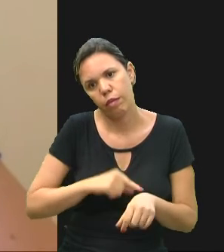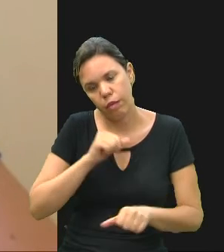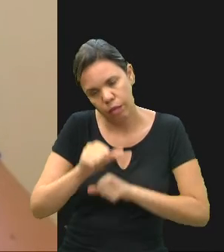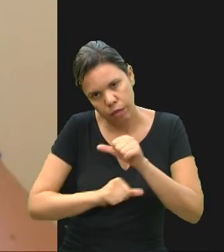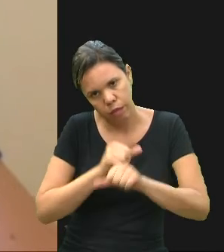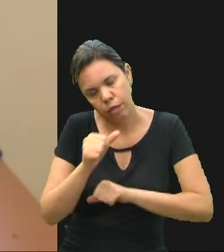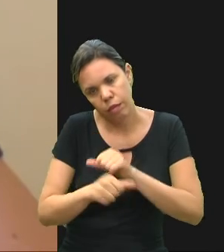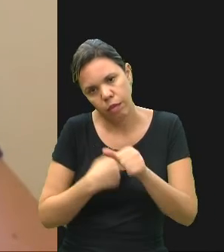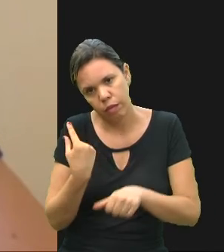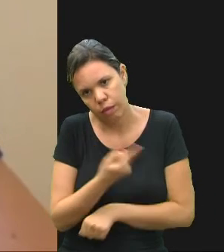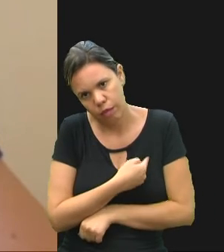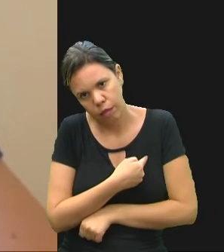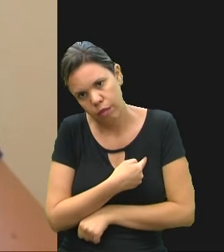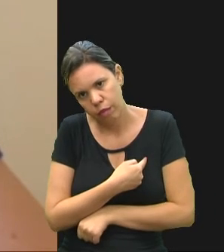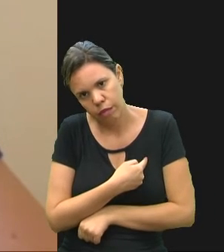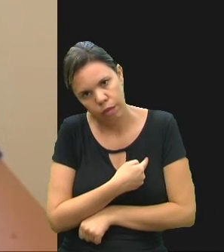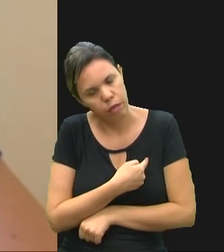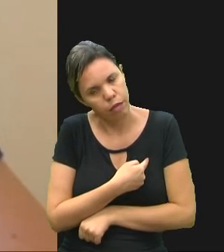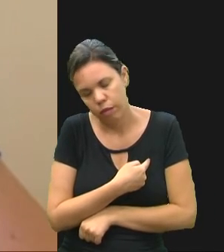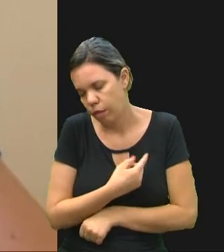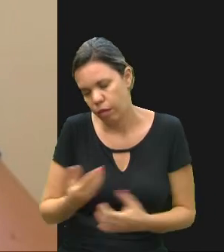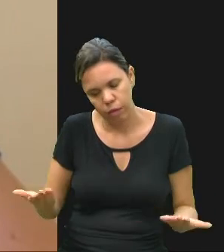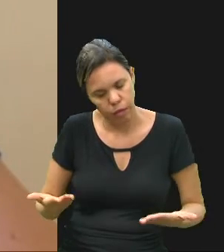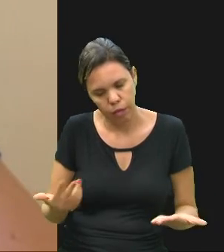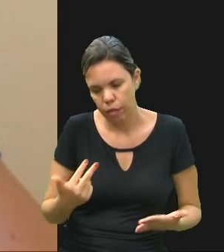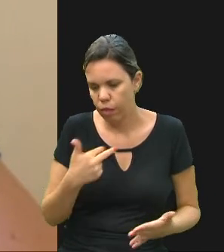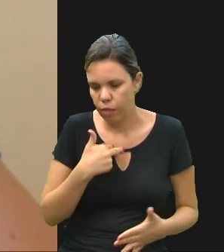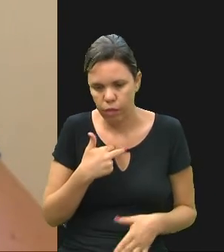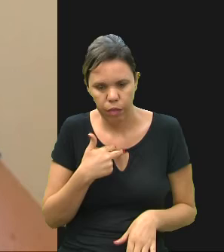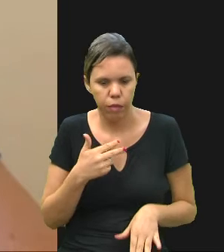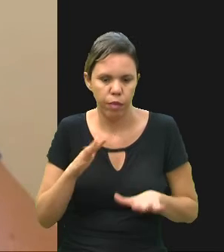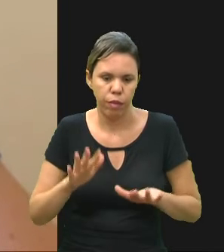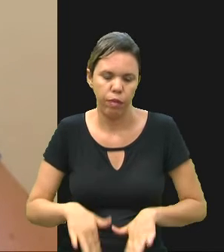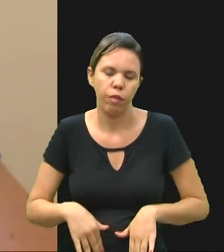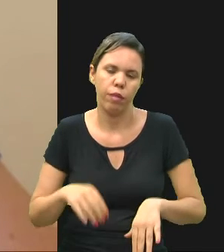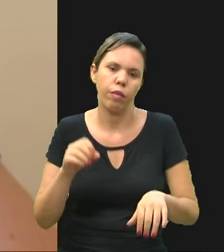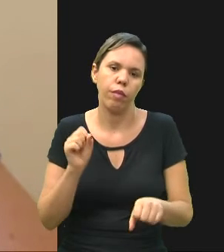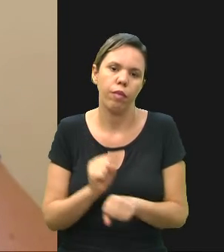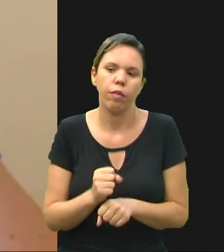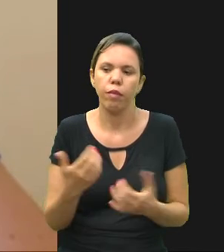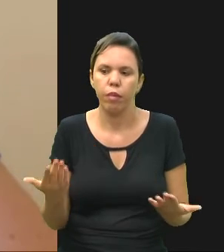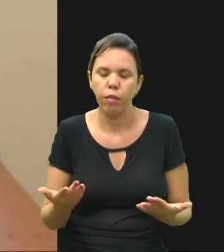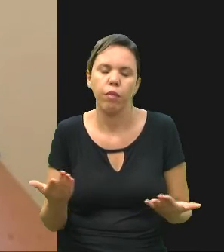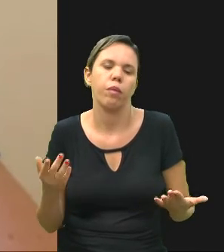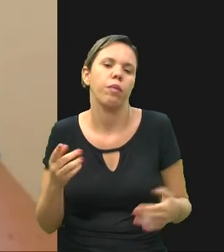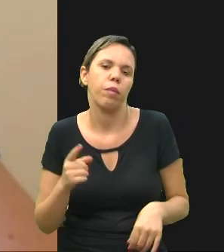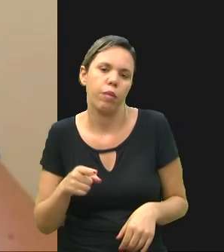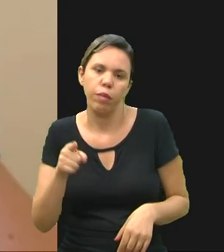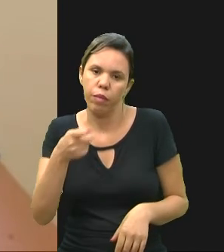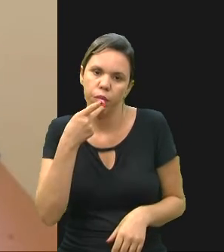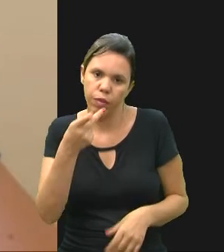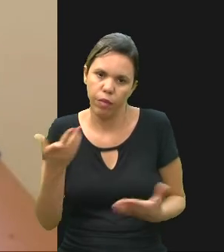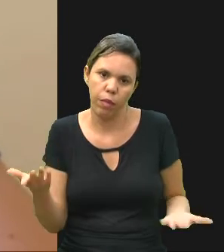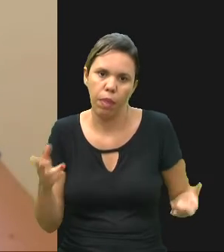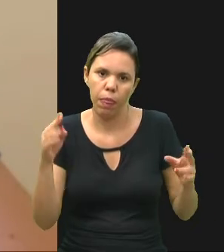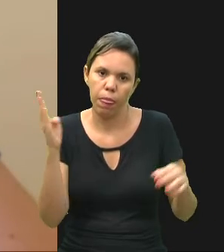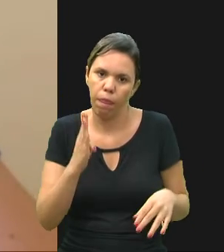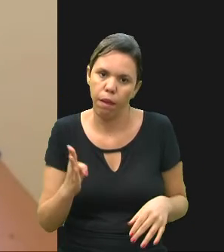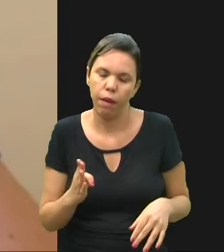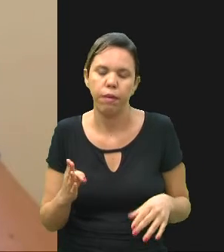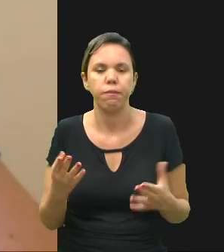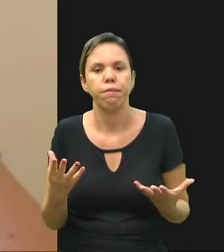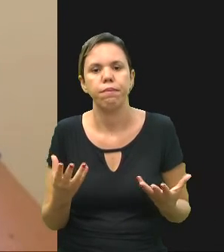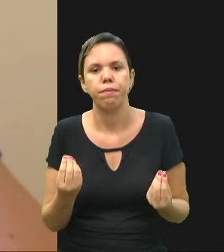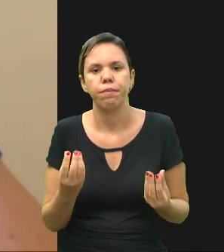de mudar. A gente não deveria estar nessa posição que nos encontramos ao momento, essa posição que você acaba de mencionar,